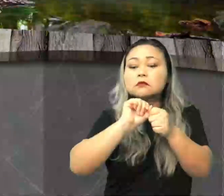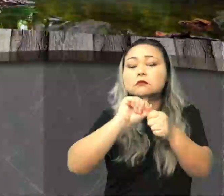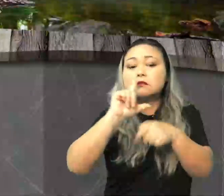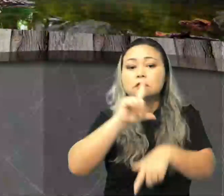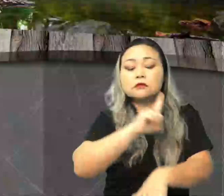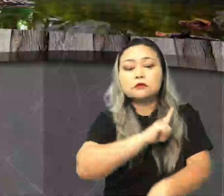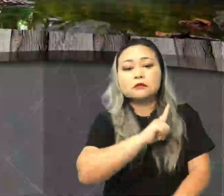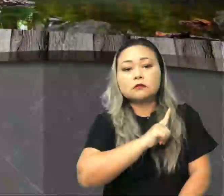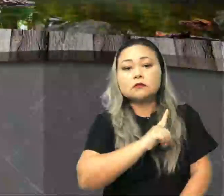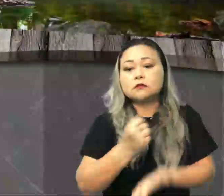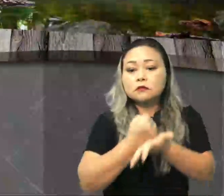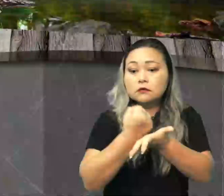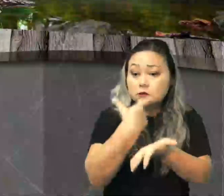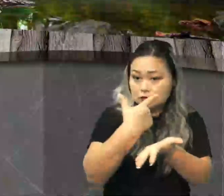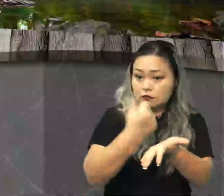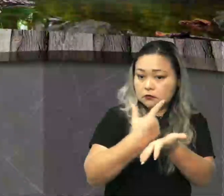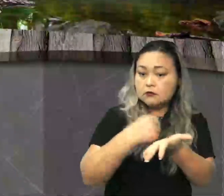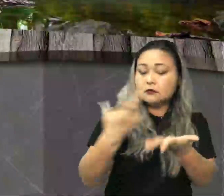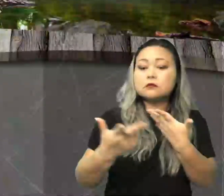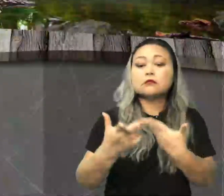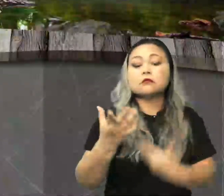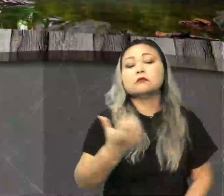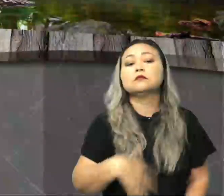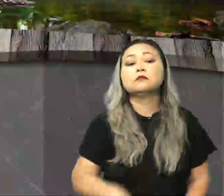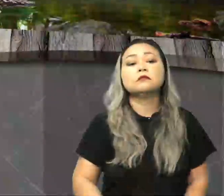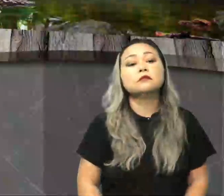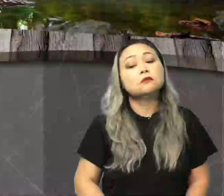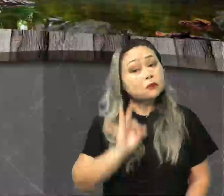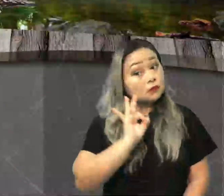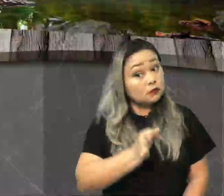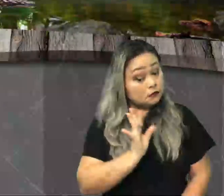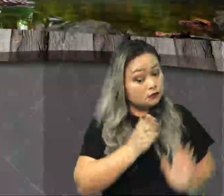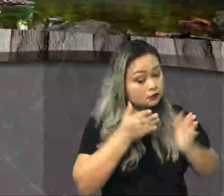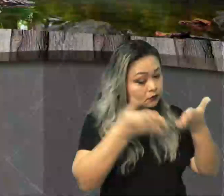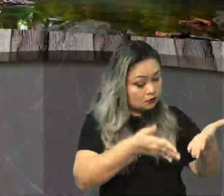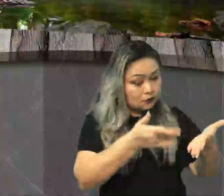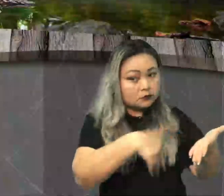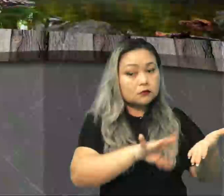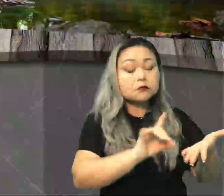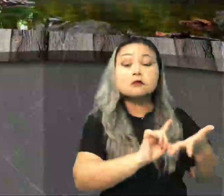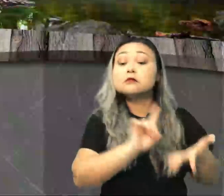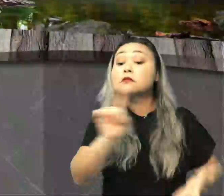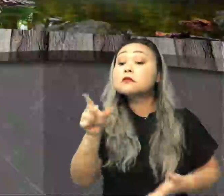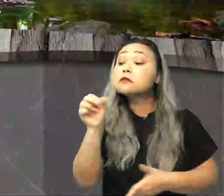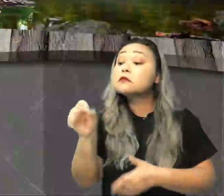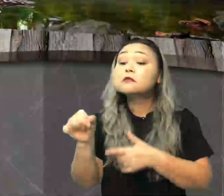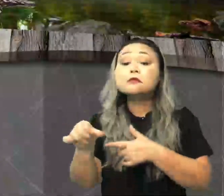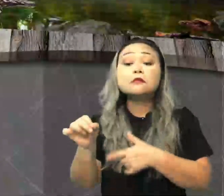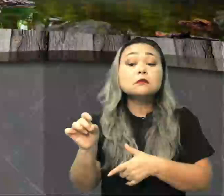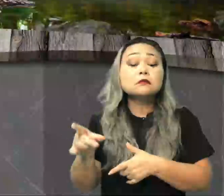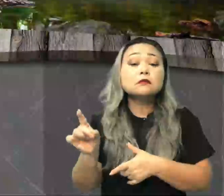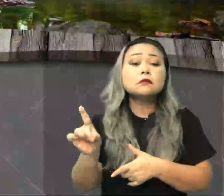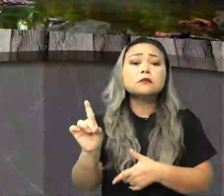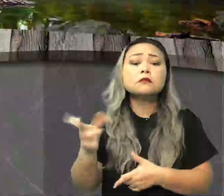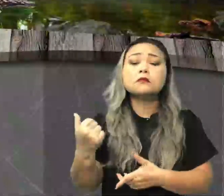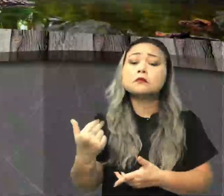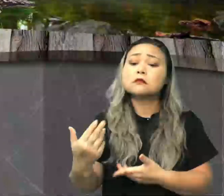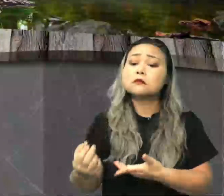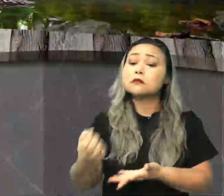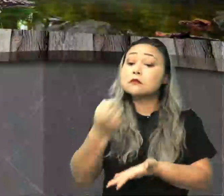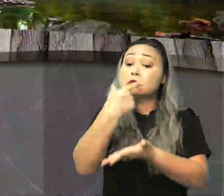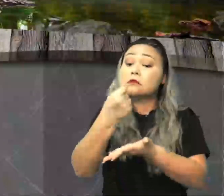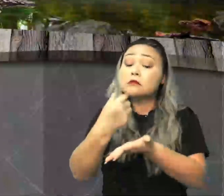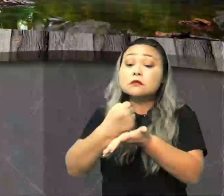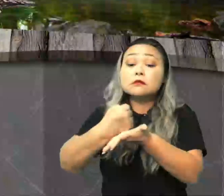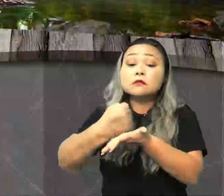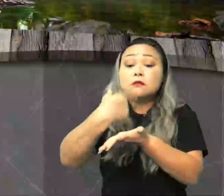de antibióticos, certo? Para bactérias. Agora, para os vírus, normalmente quando a gente toma uma